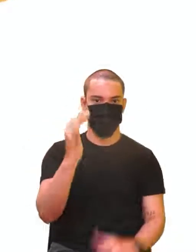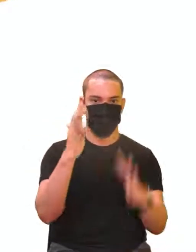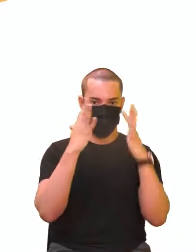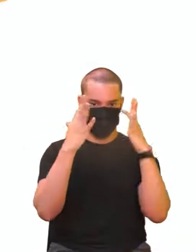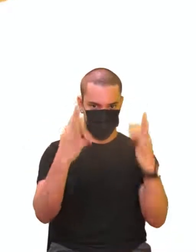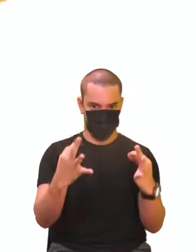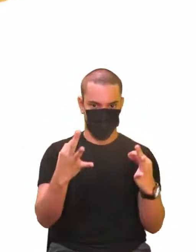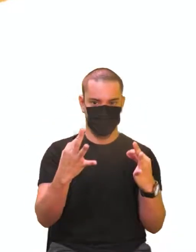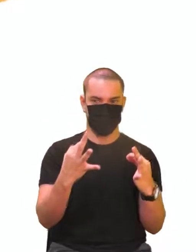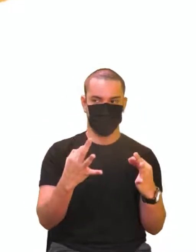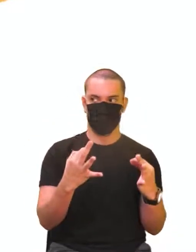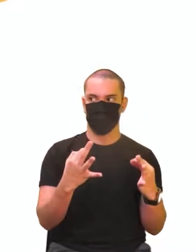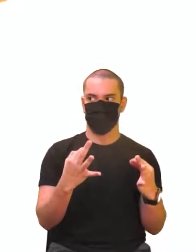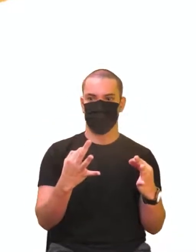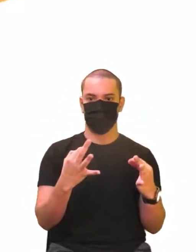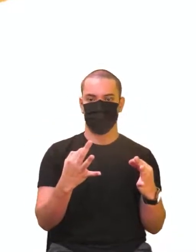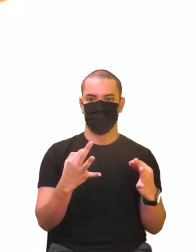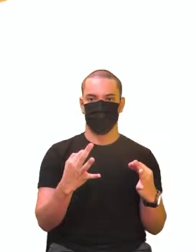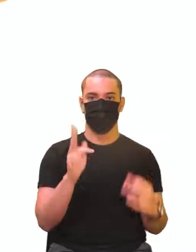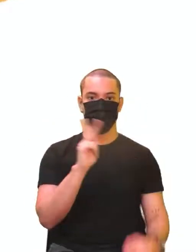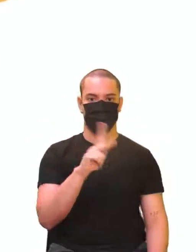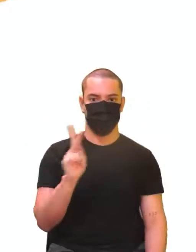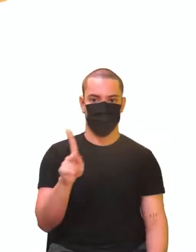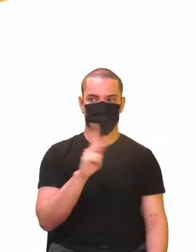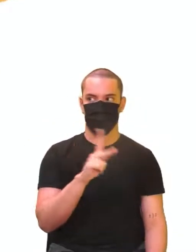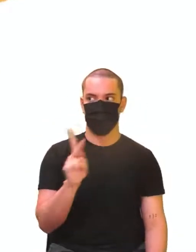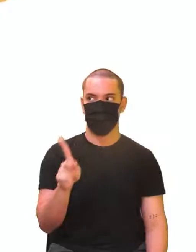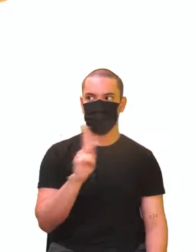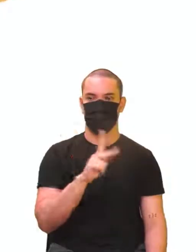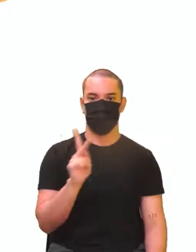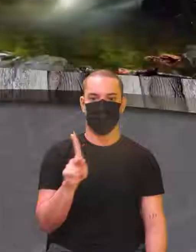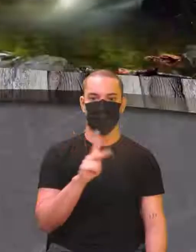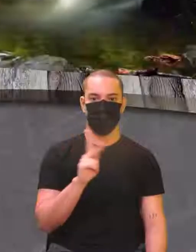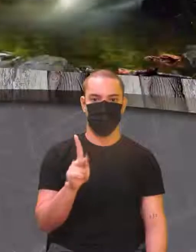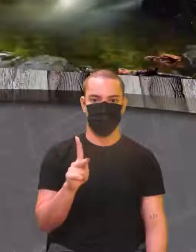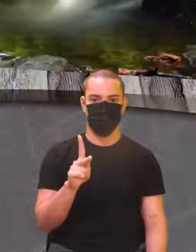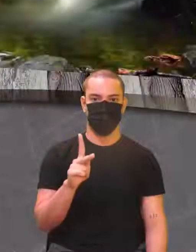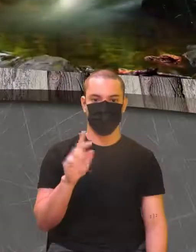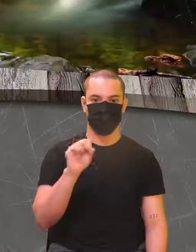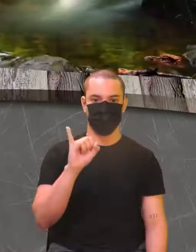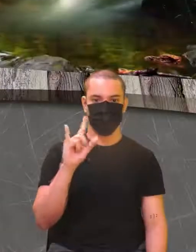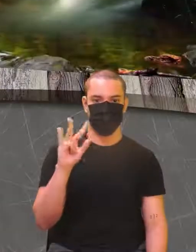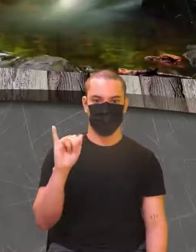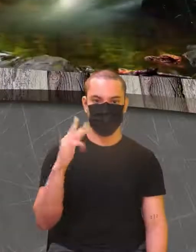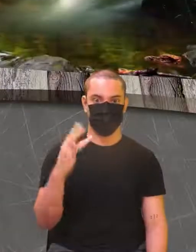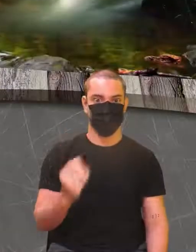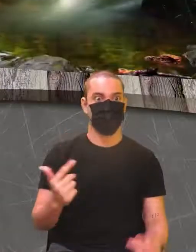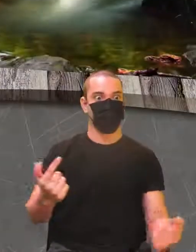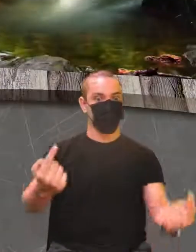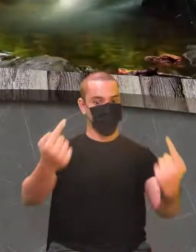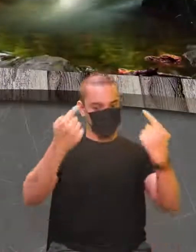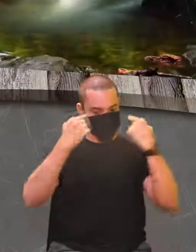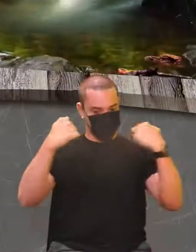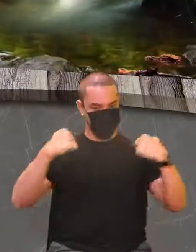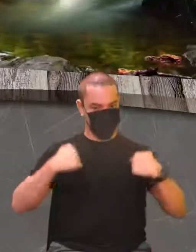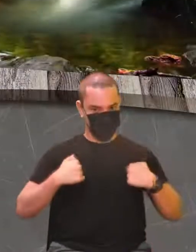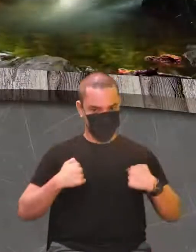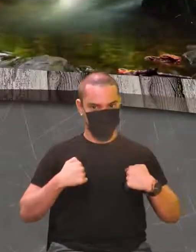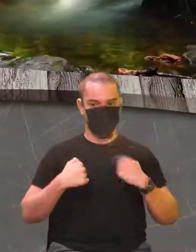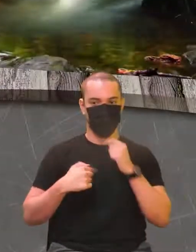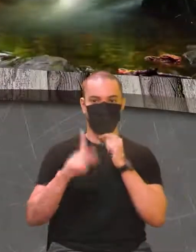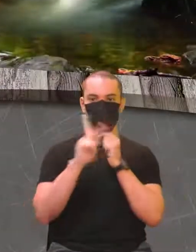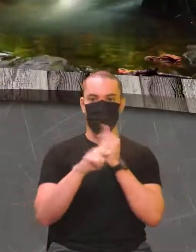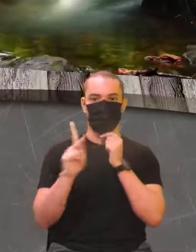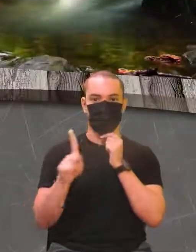mim. O professor Silvinho, olha para mim, o professor Silvinho... Olha para cá. O